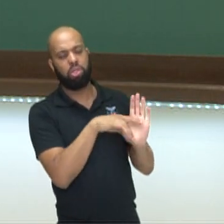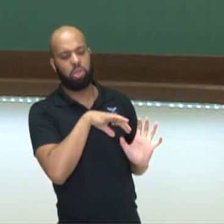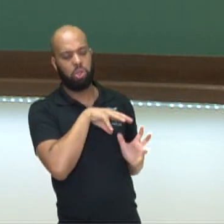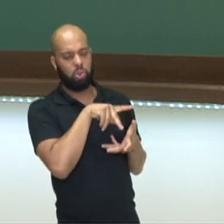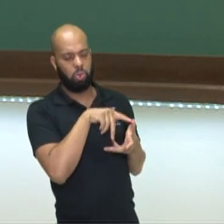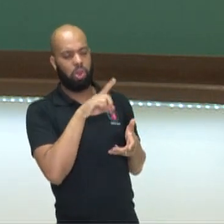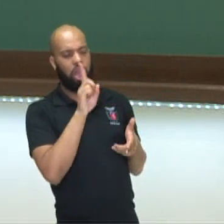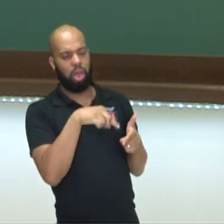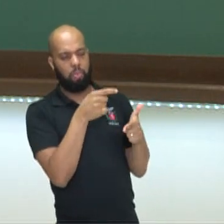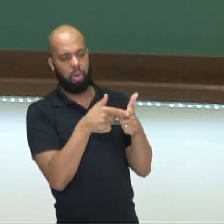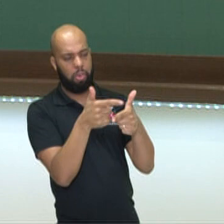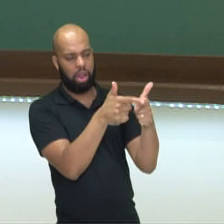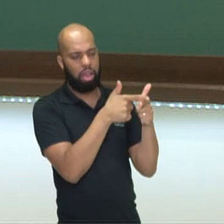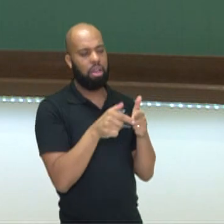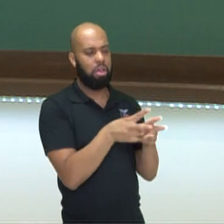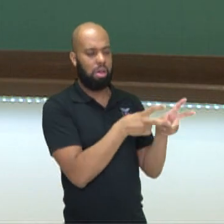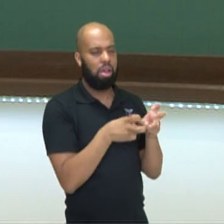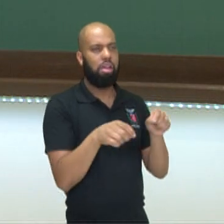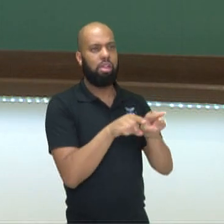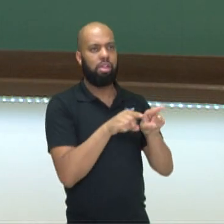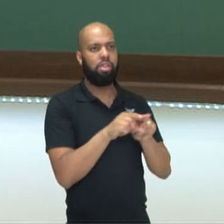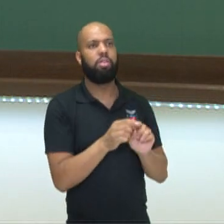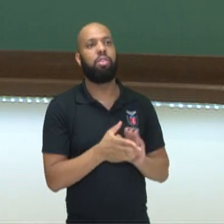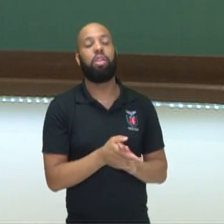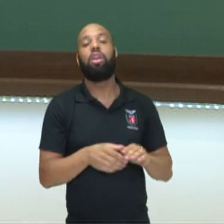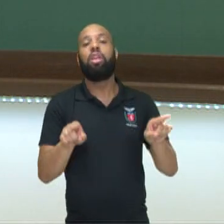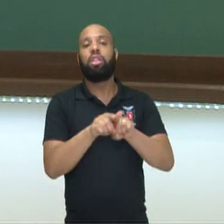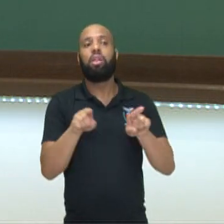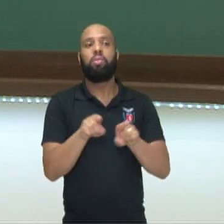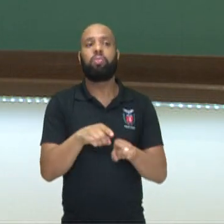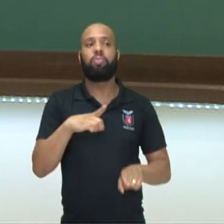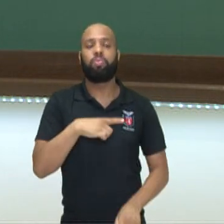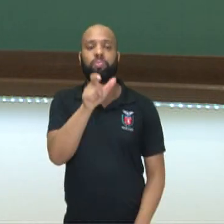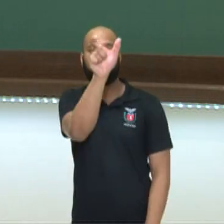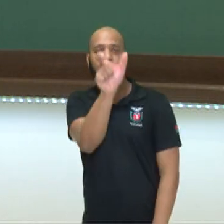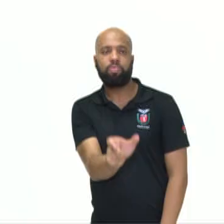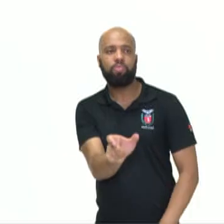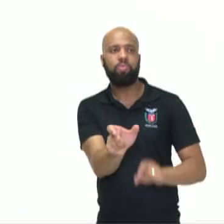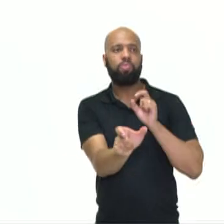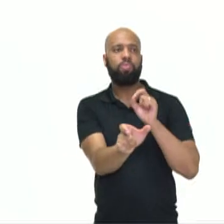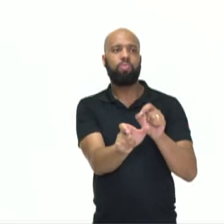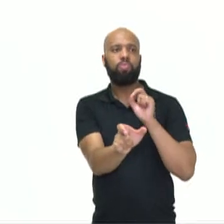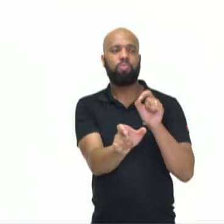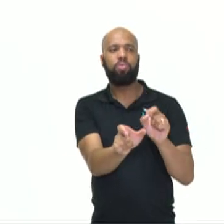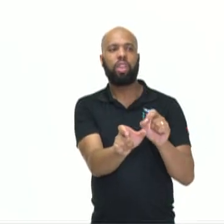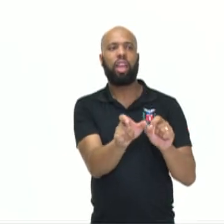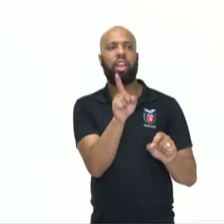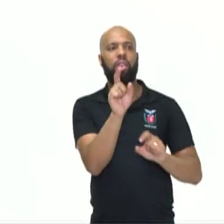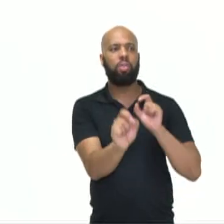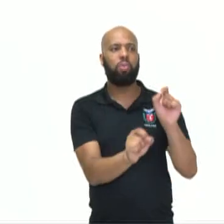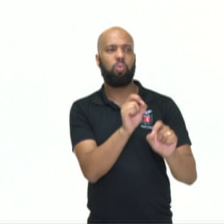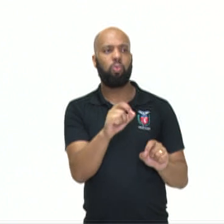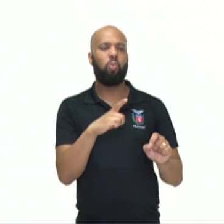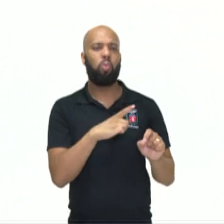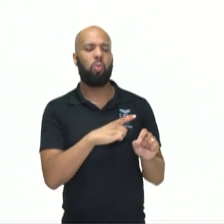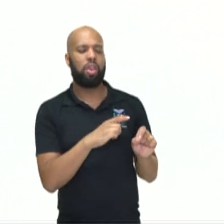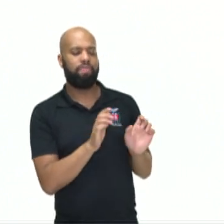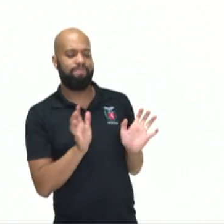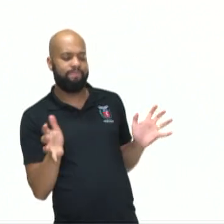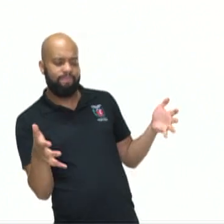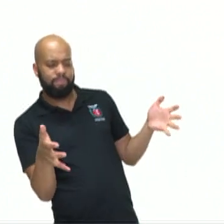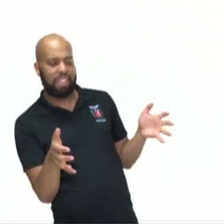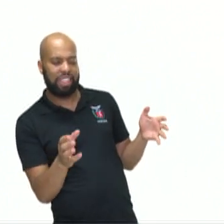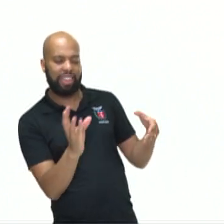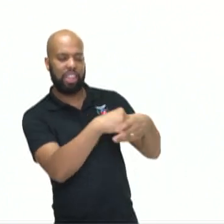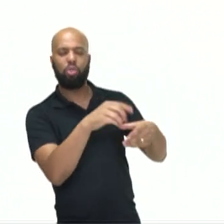os problemas observados, tá? E o sujeito, ele era marginal, ele era periférico na